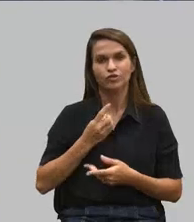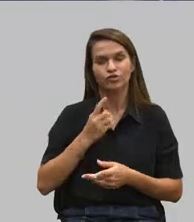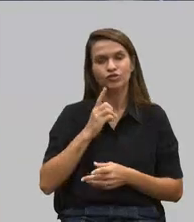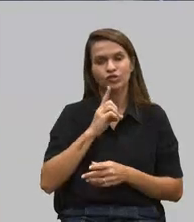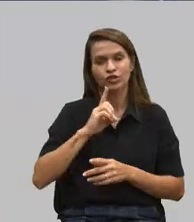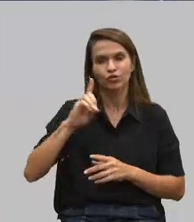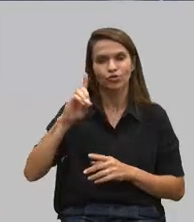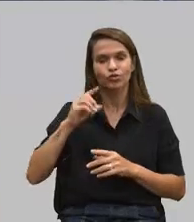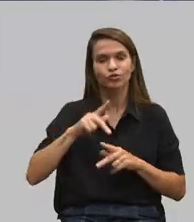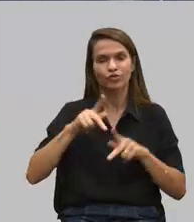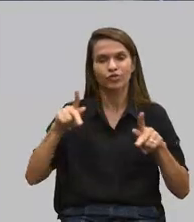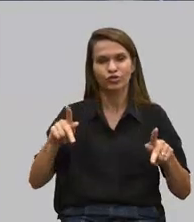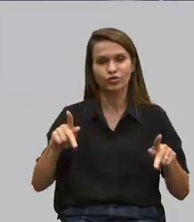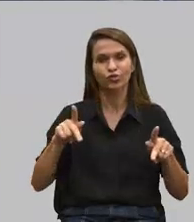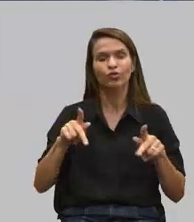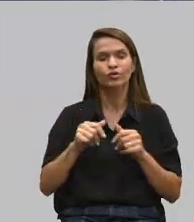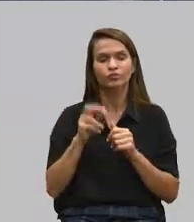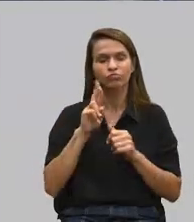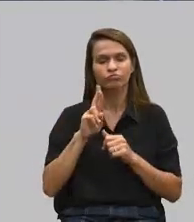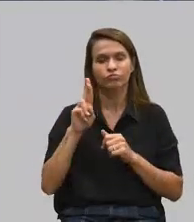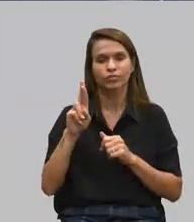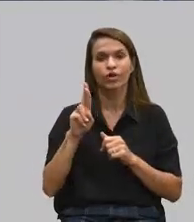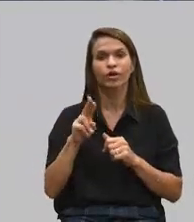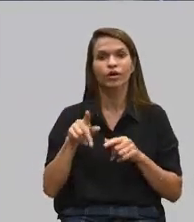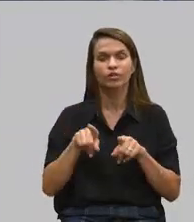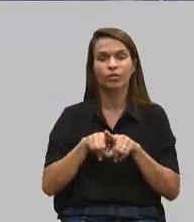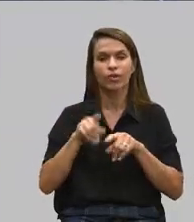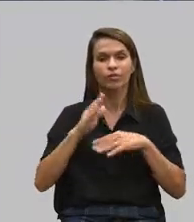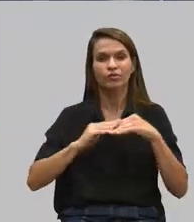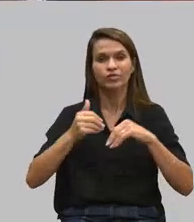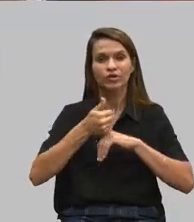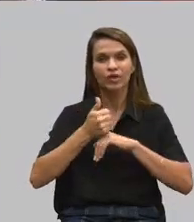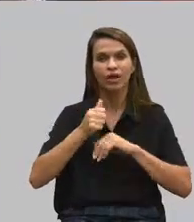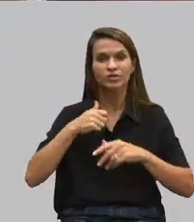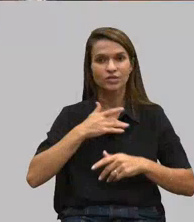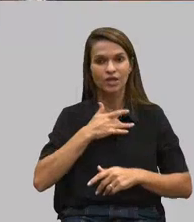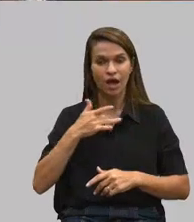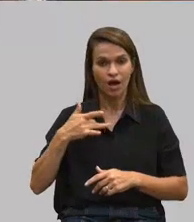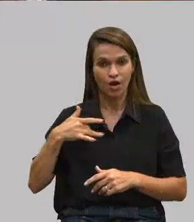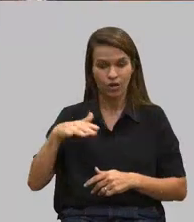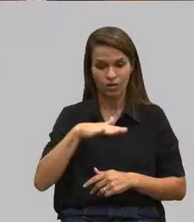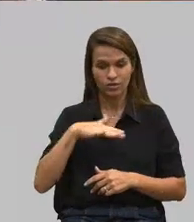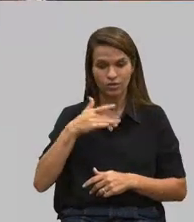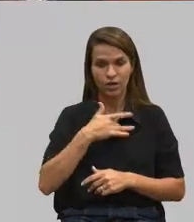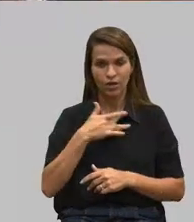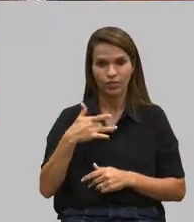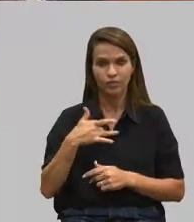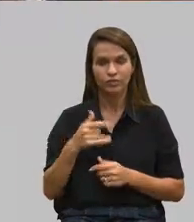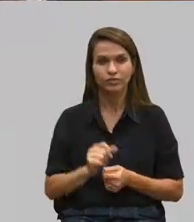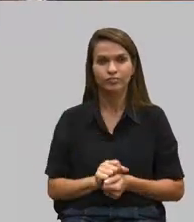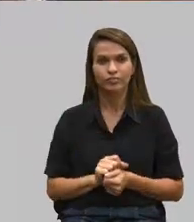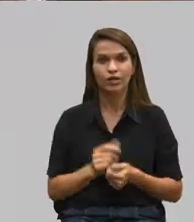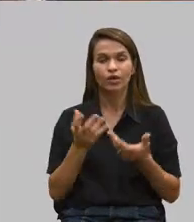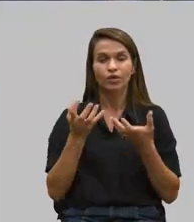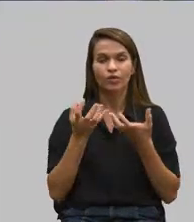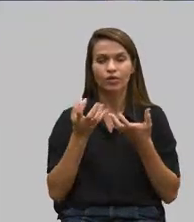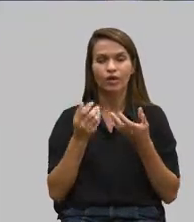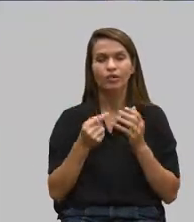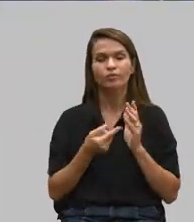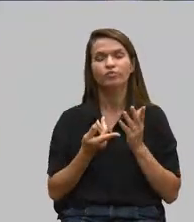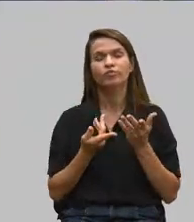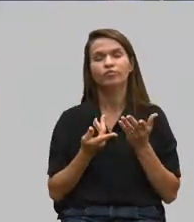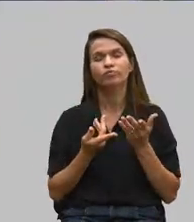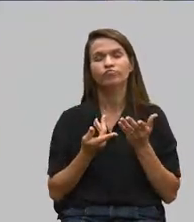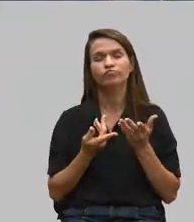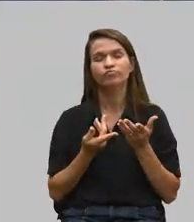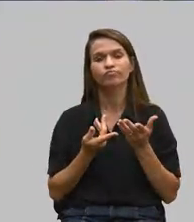professores a aos profissionais de saúde que eu queria relatar